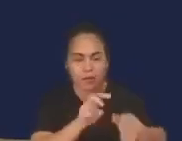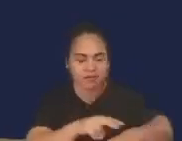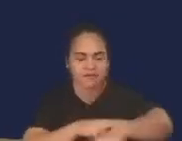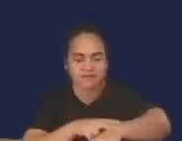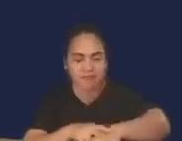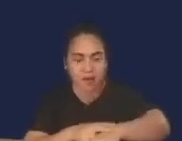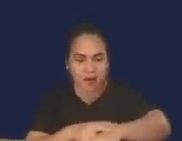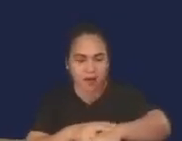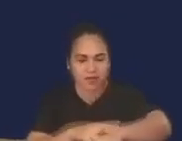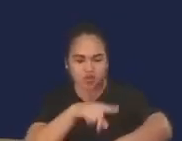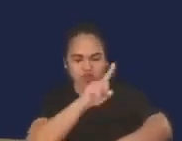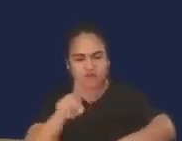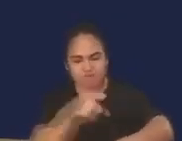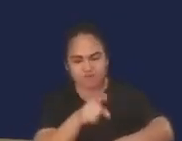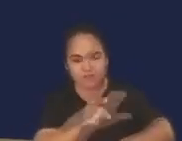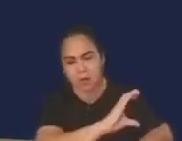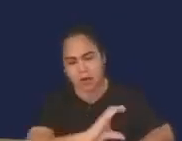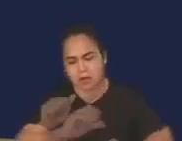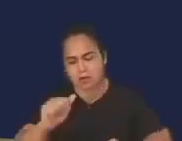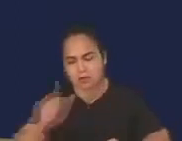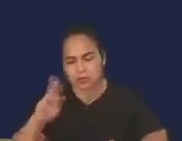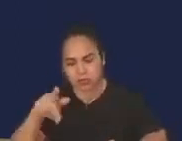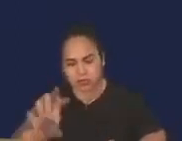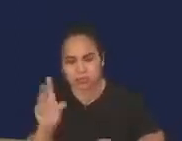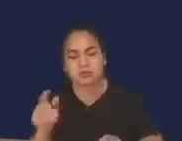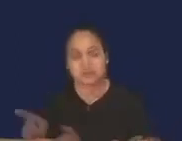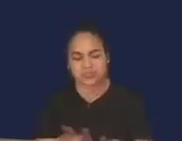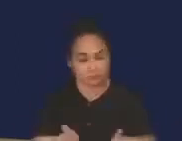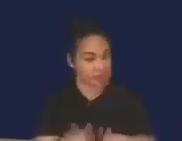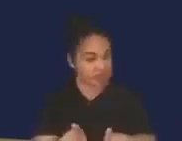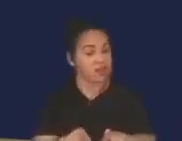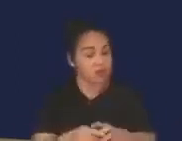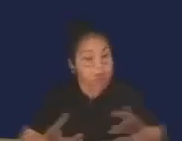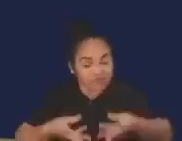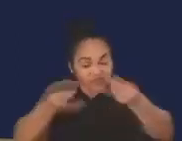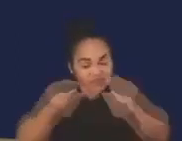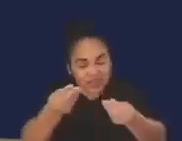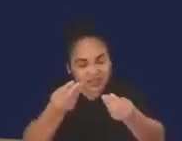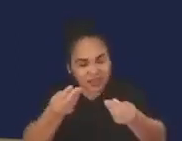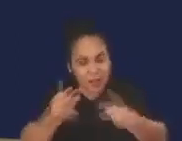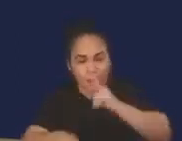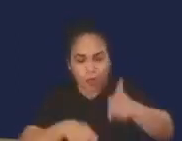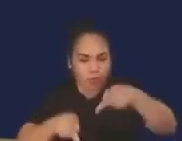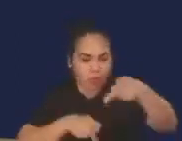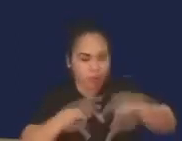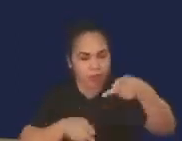com isso, nós vamos ter um ganha-ganha, porque nós vamos gerar empregos para a população que vai investir no processo de